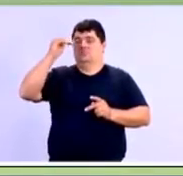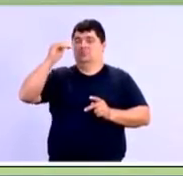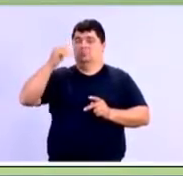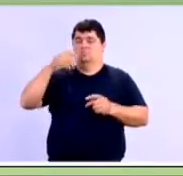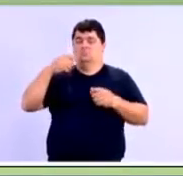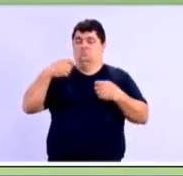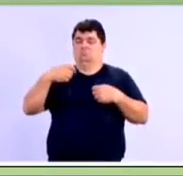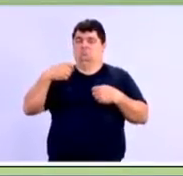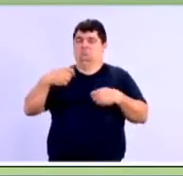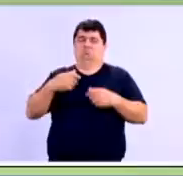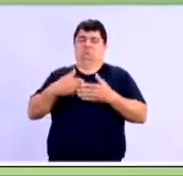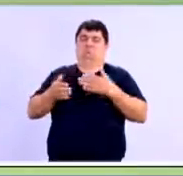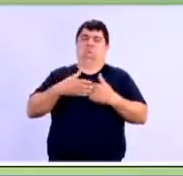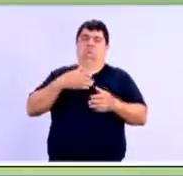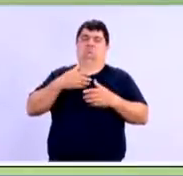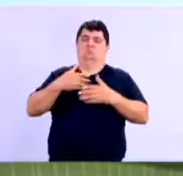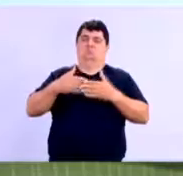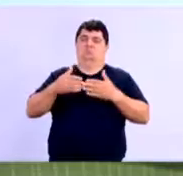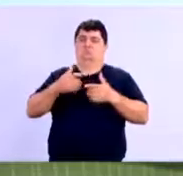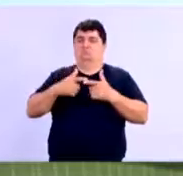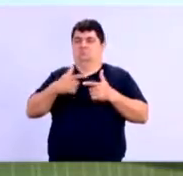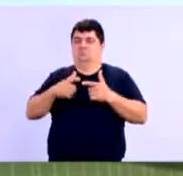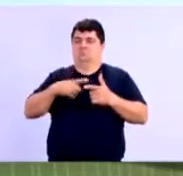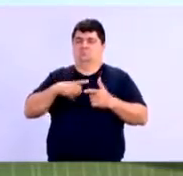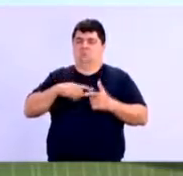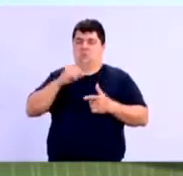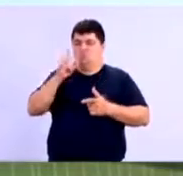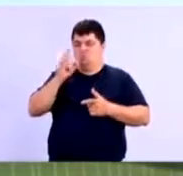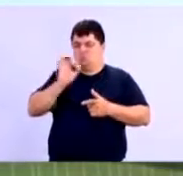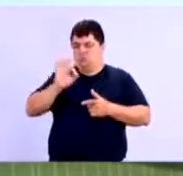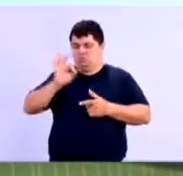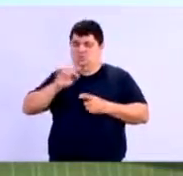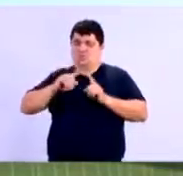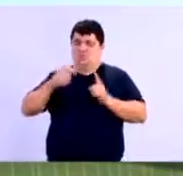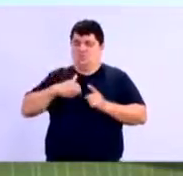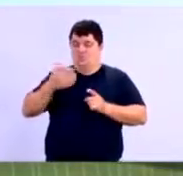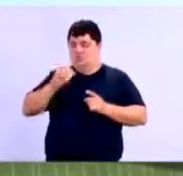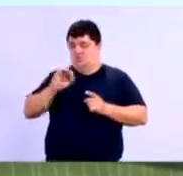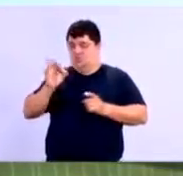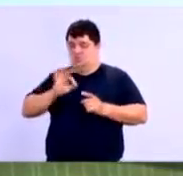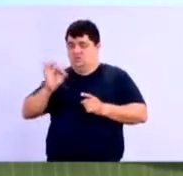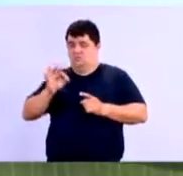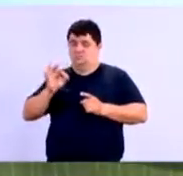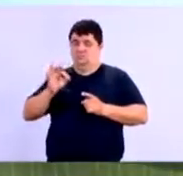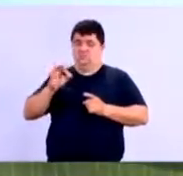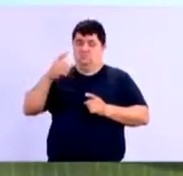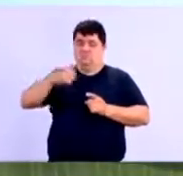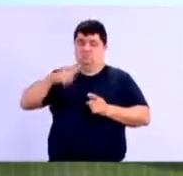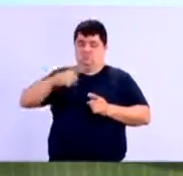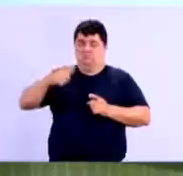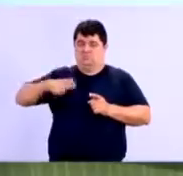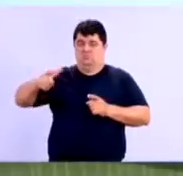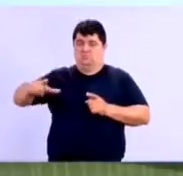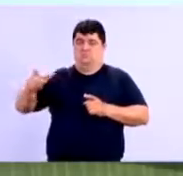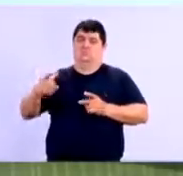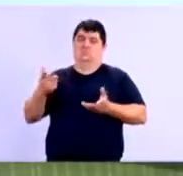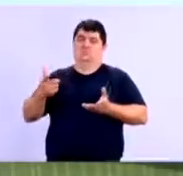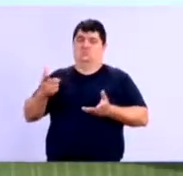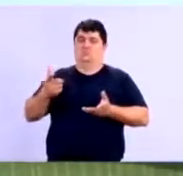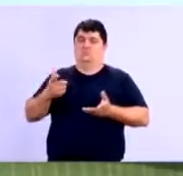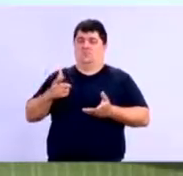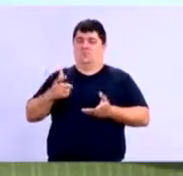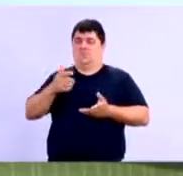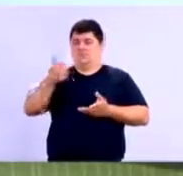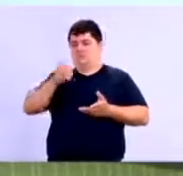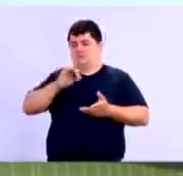se eu estiver vendendo com a margem lá pequenininha. Posso ganhar 1%, mas eu giro 100 vezes aquilo. Esse 1% sobre o meu total do ativo vai